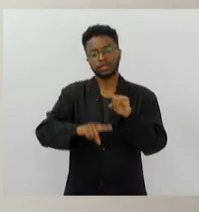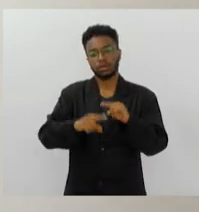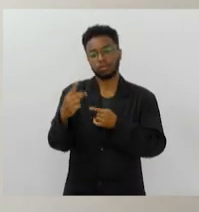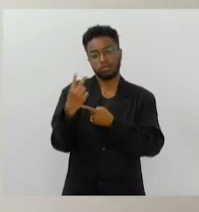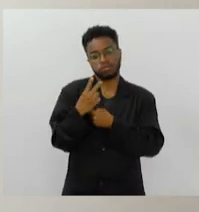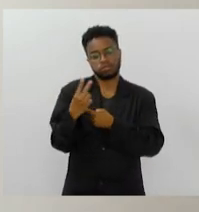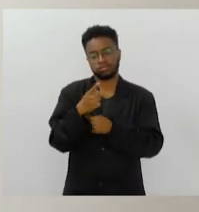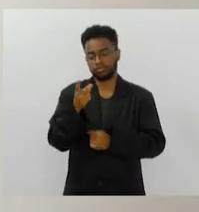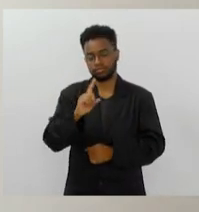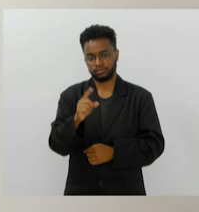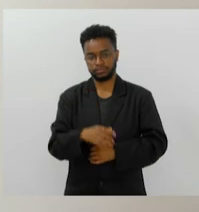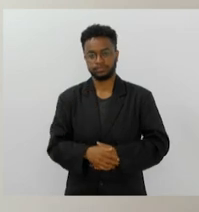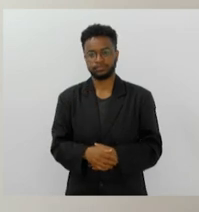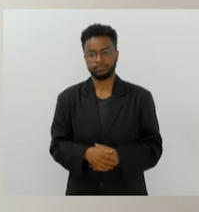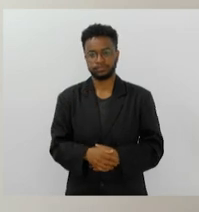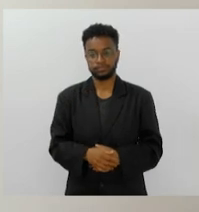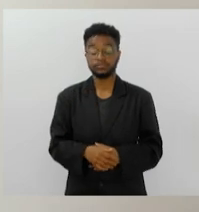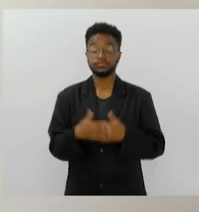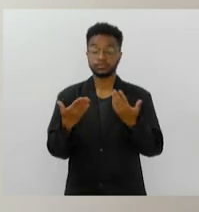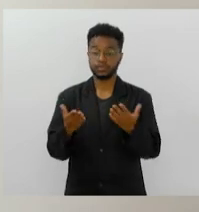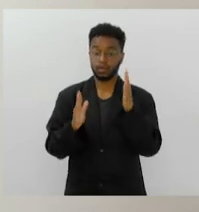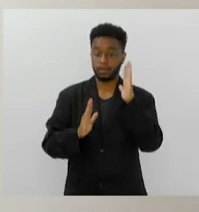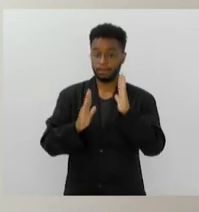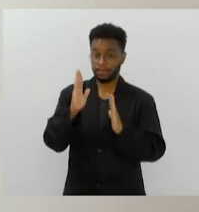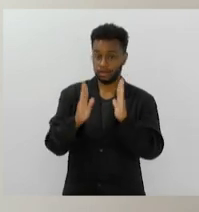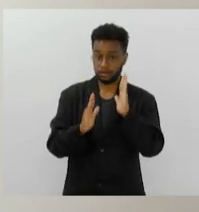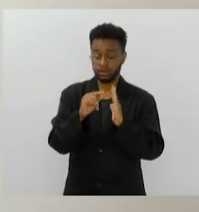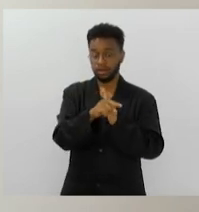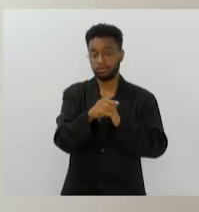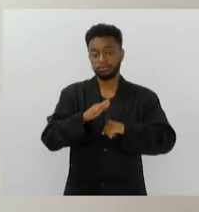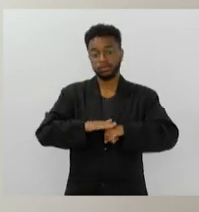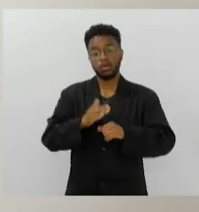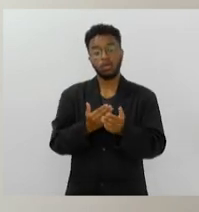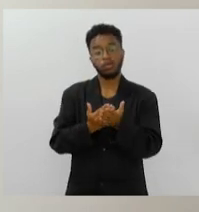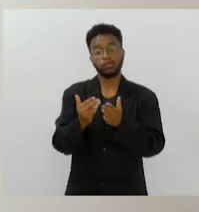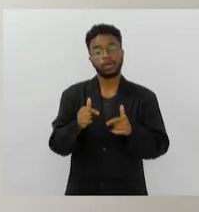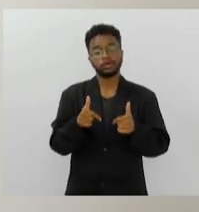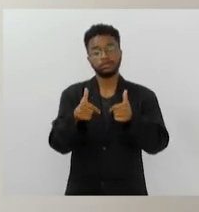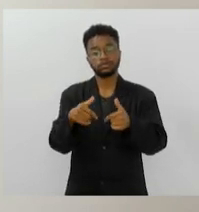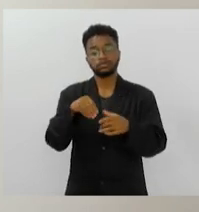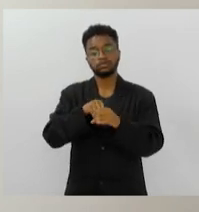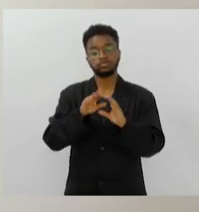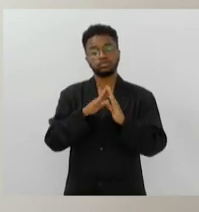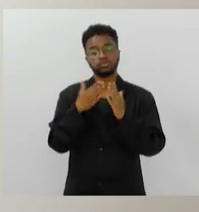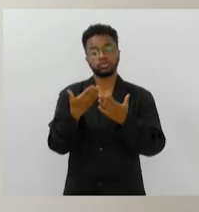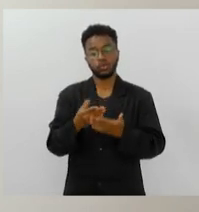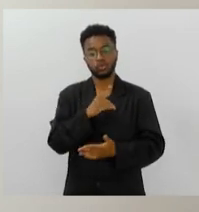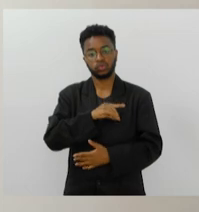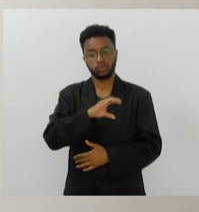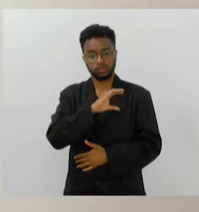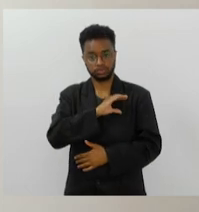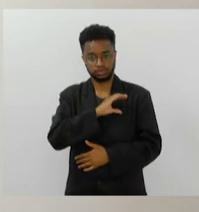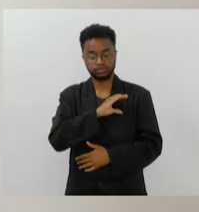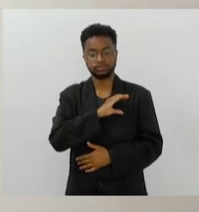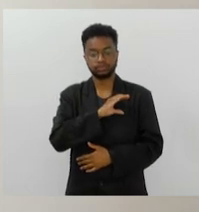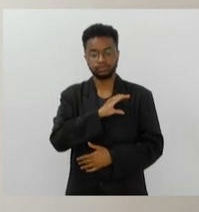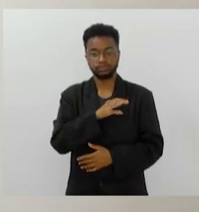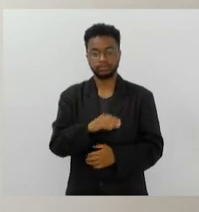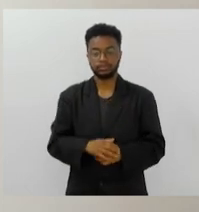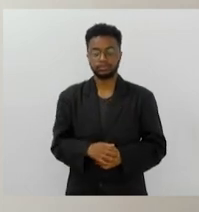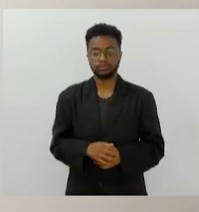na empresa. Foi nesse período que ele iniciou suas atividades nas escolas do município de Duque de Caxias, no Rio de